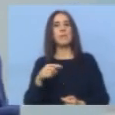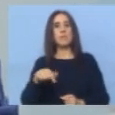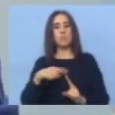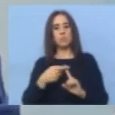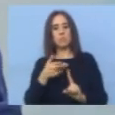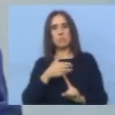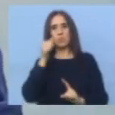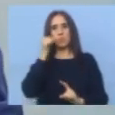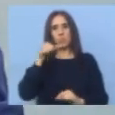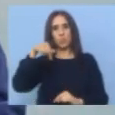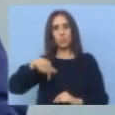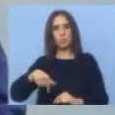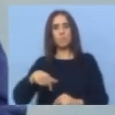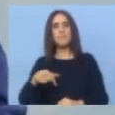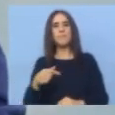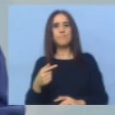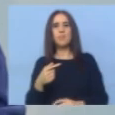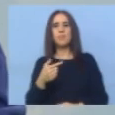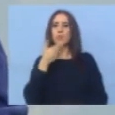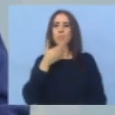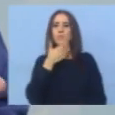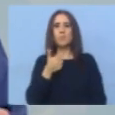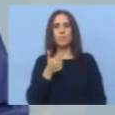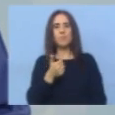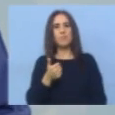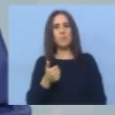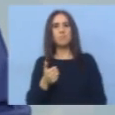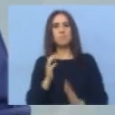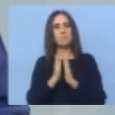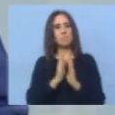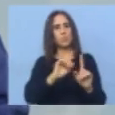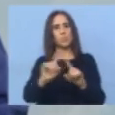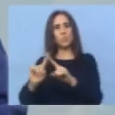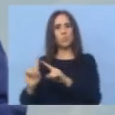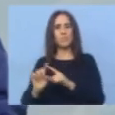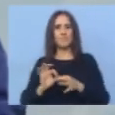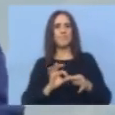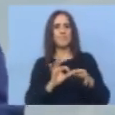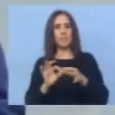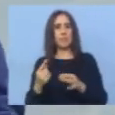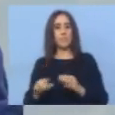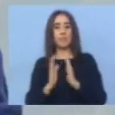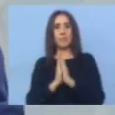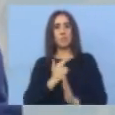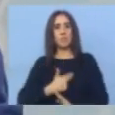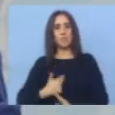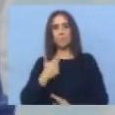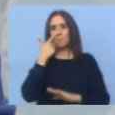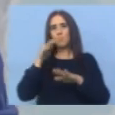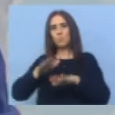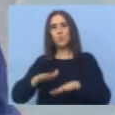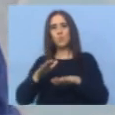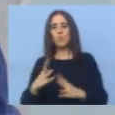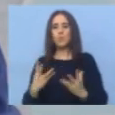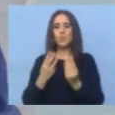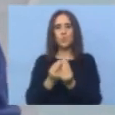Sudão do Sul, uma experiência bonita foi ver o ecumenismo prático. Portanto, as igrejas cristãs e os muçulmanos juntavam-se para rezar